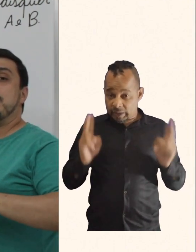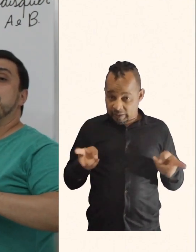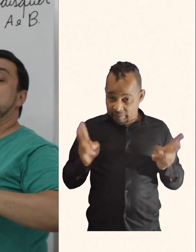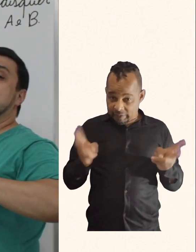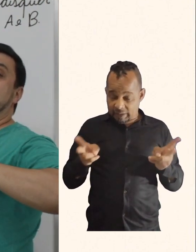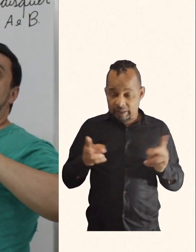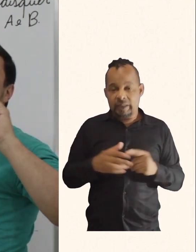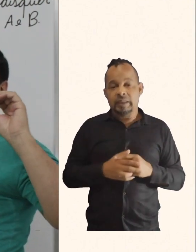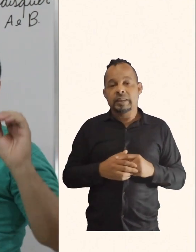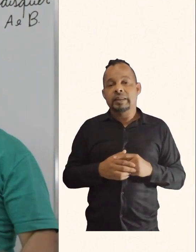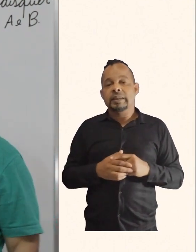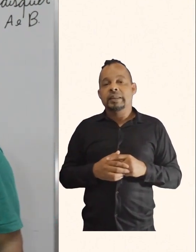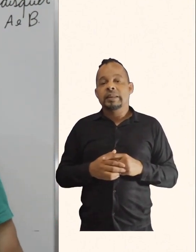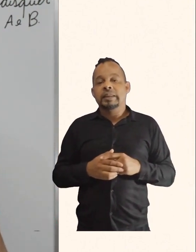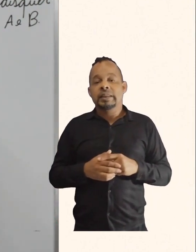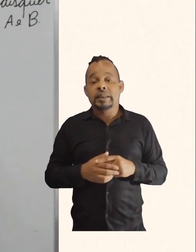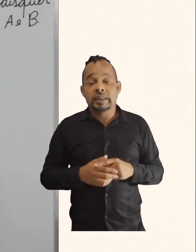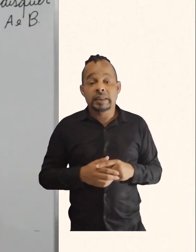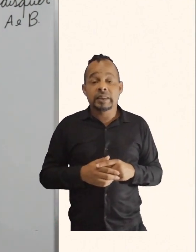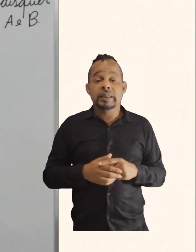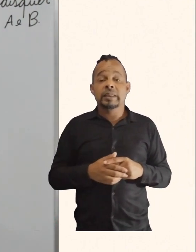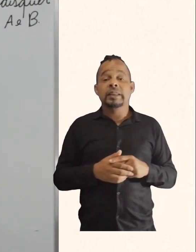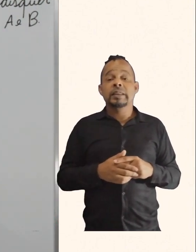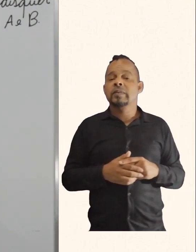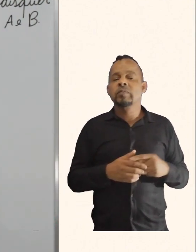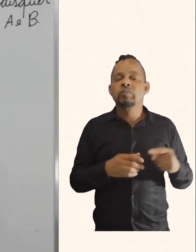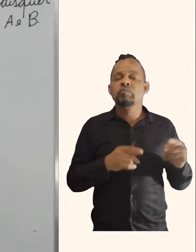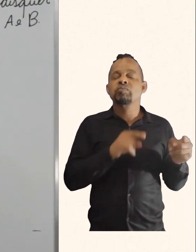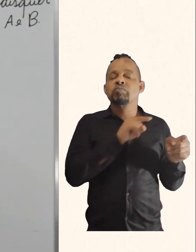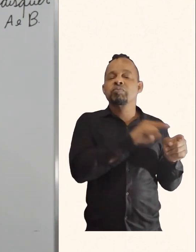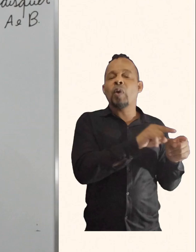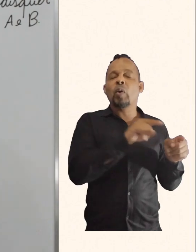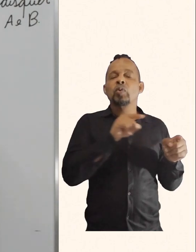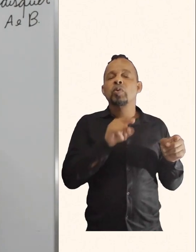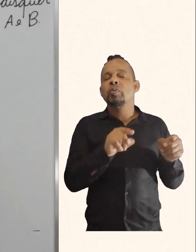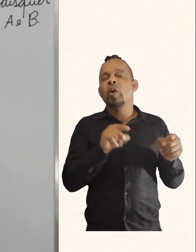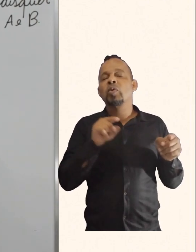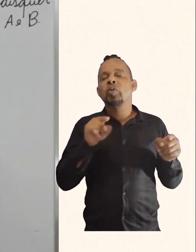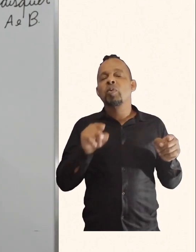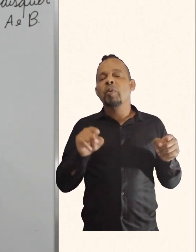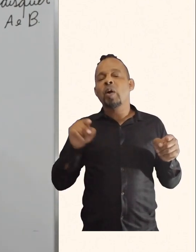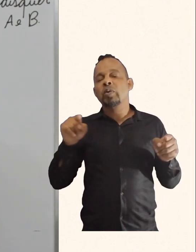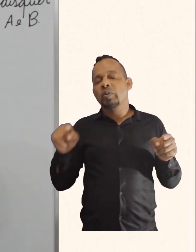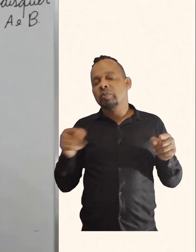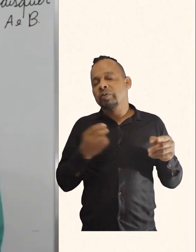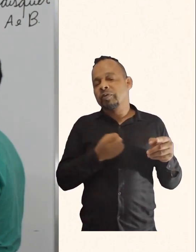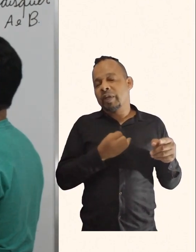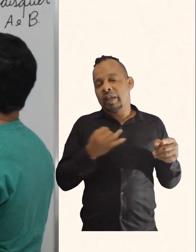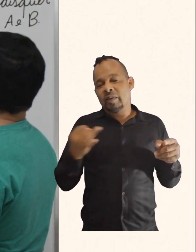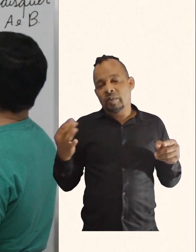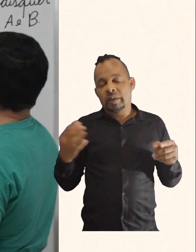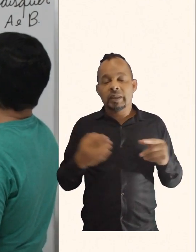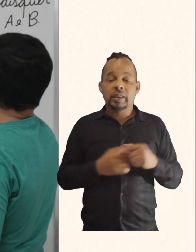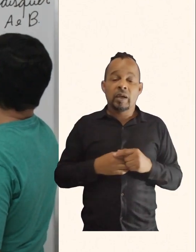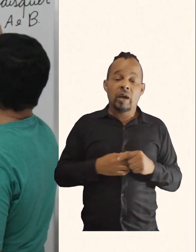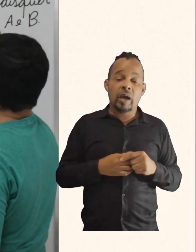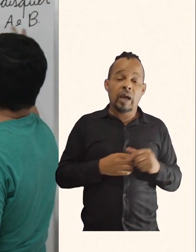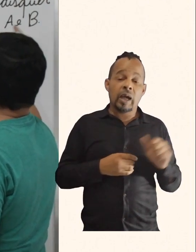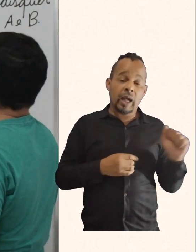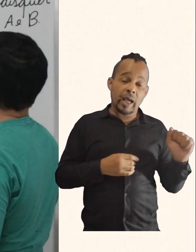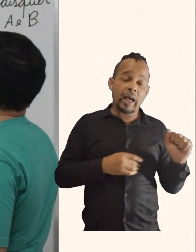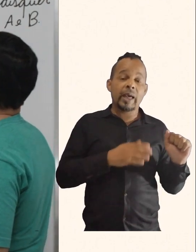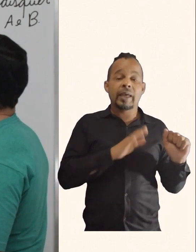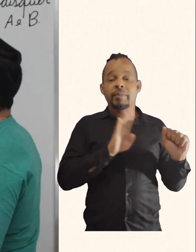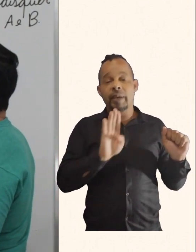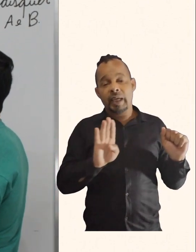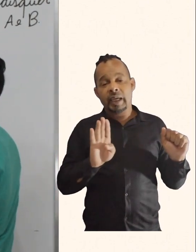pontos A e B quaisquer nos quais o nosso sistema pode estar. Beleza? Então vamos lá.